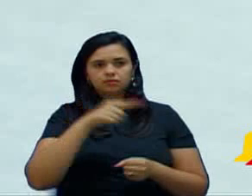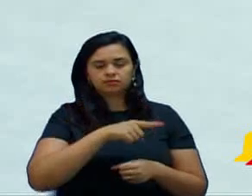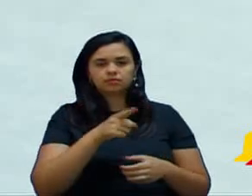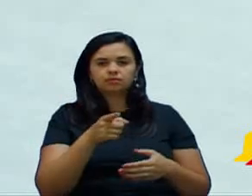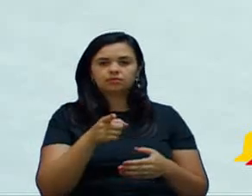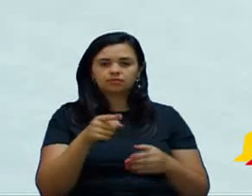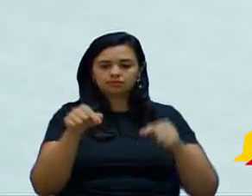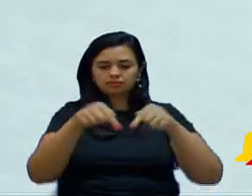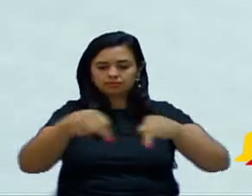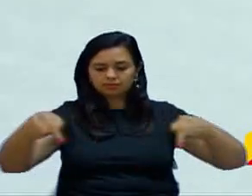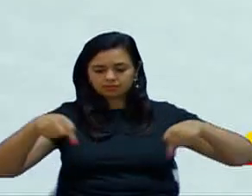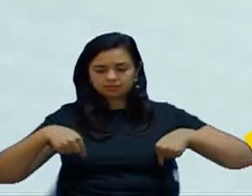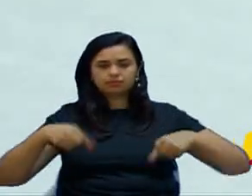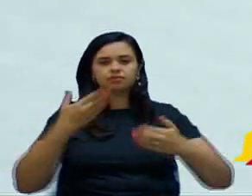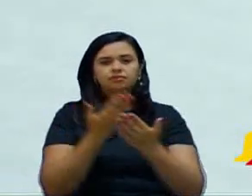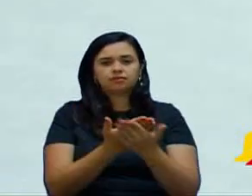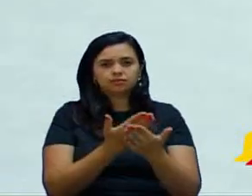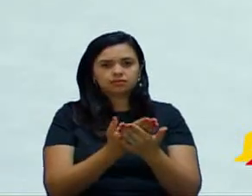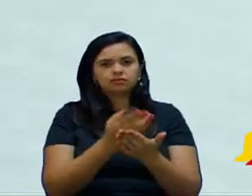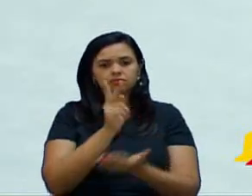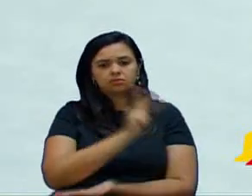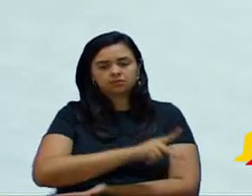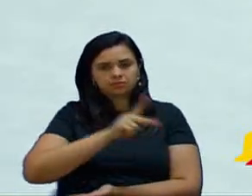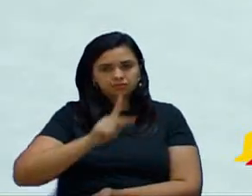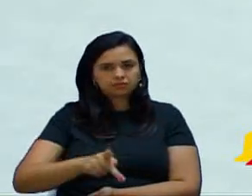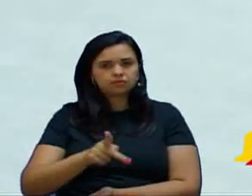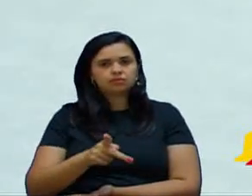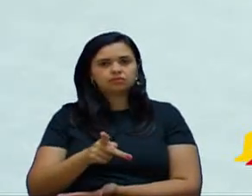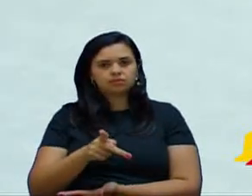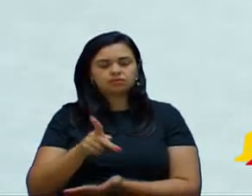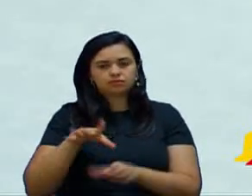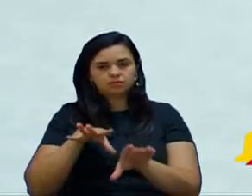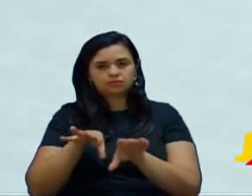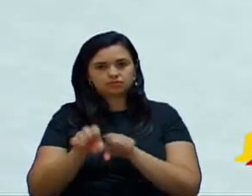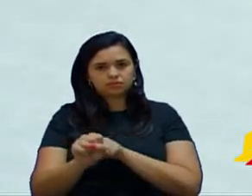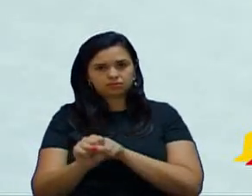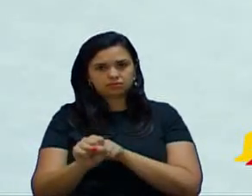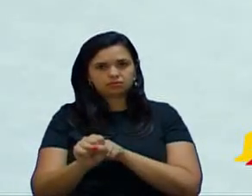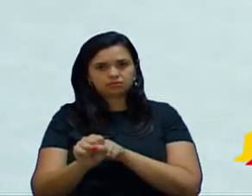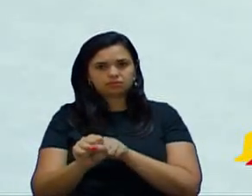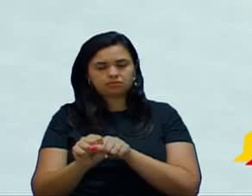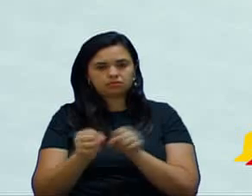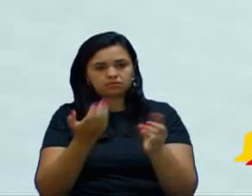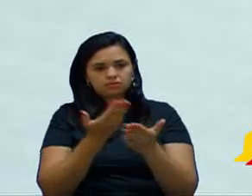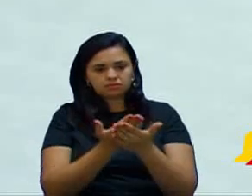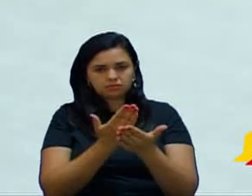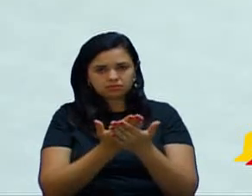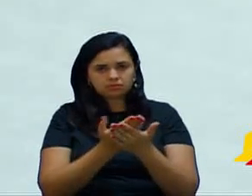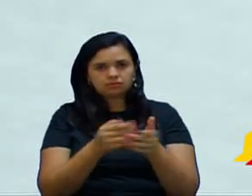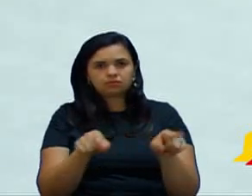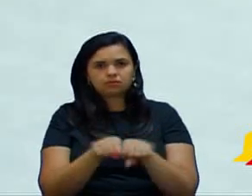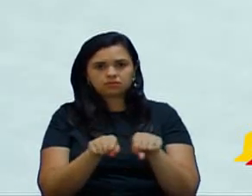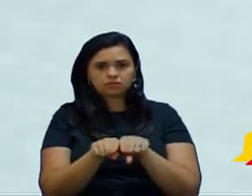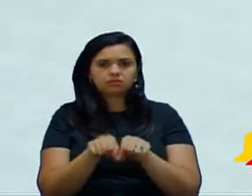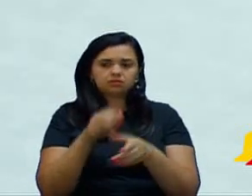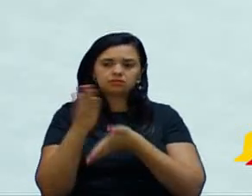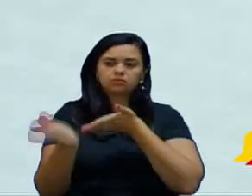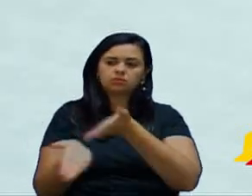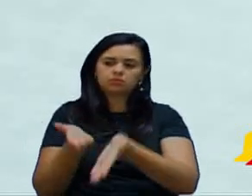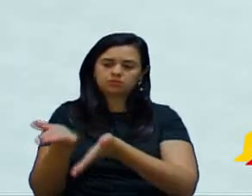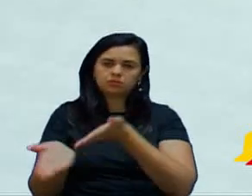aula uma professora pedagoga especializada em educar, em tratar daquela